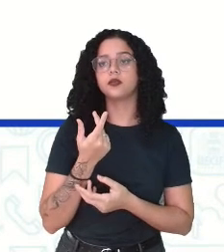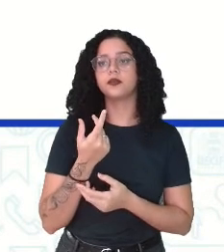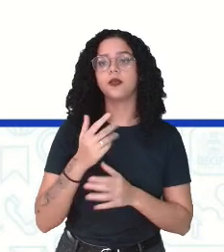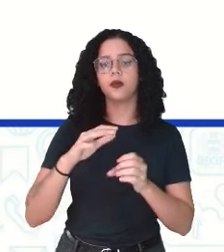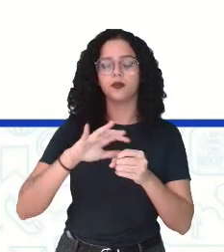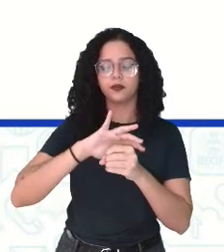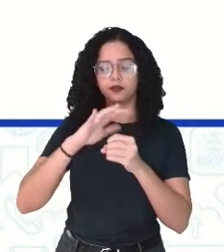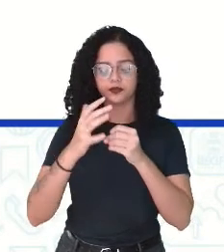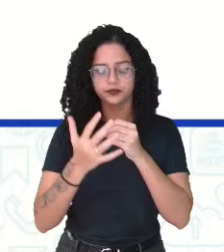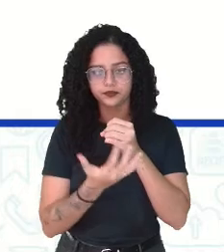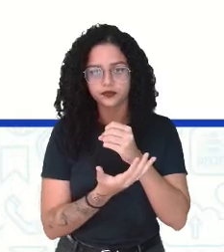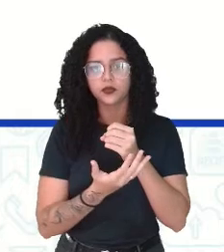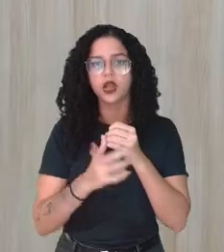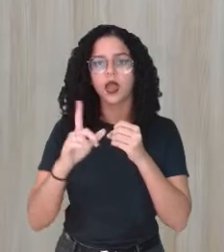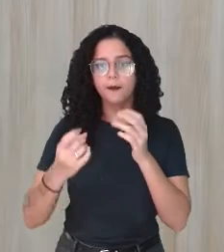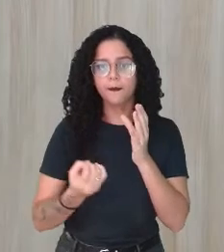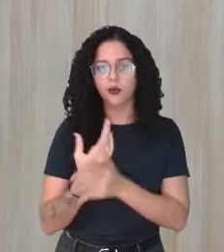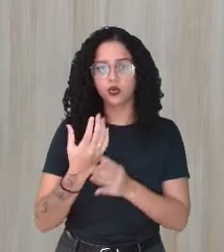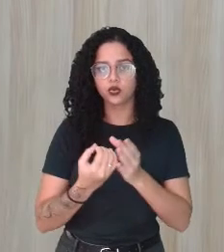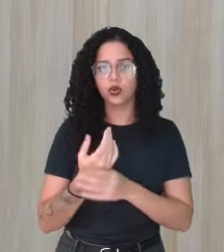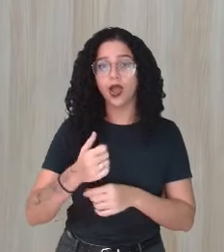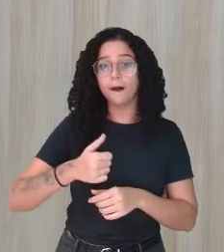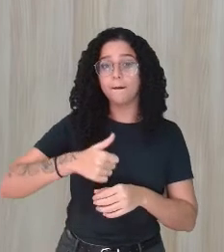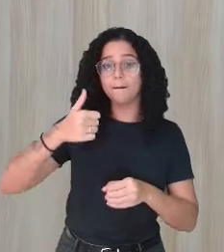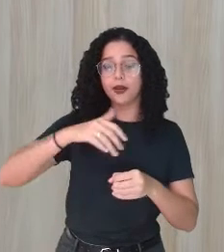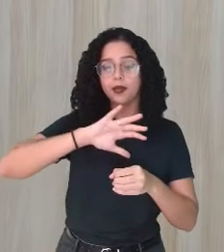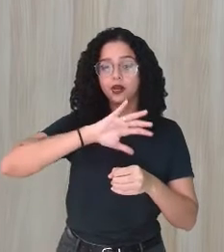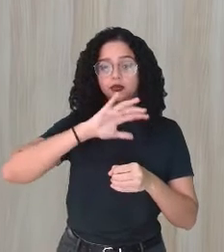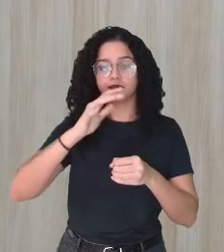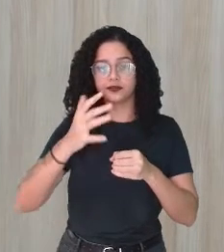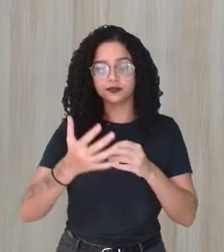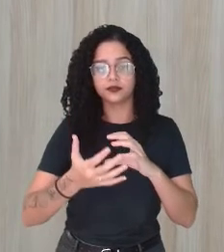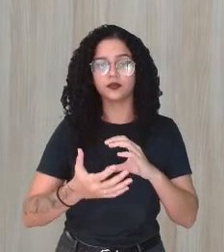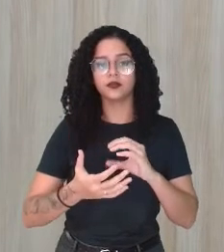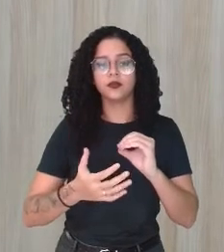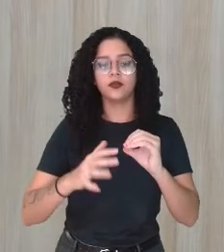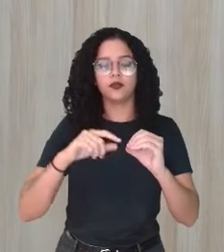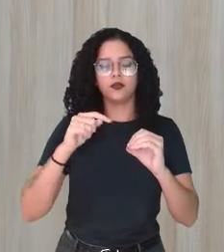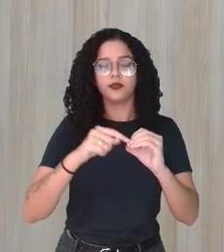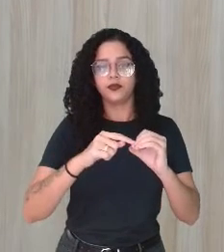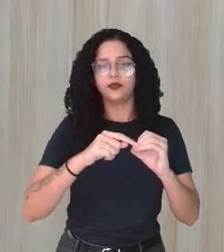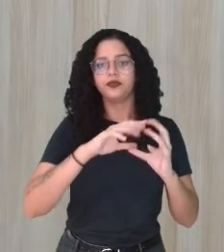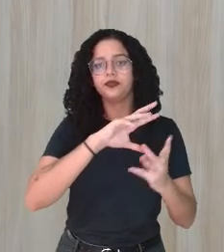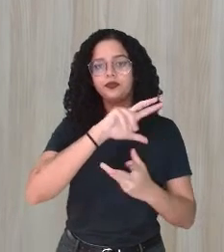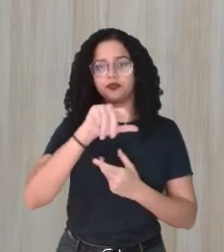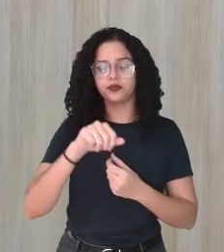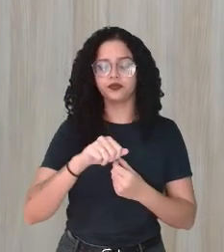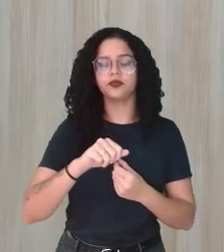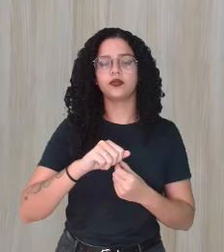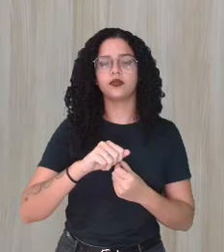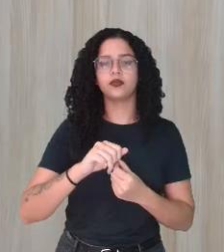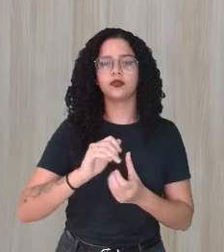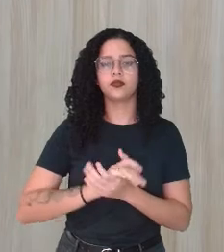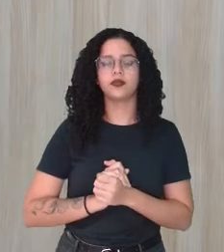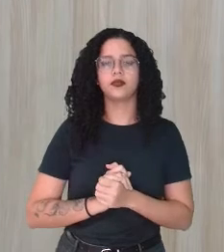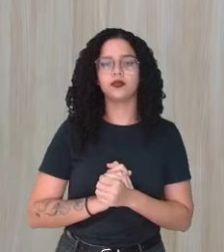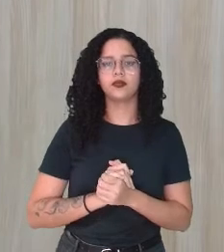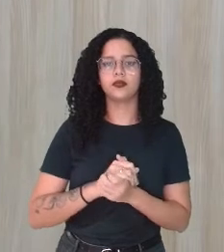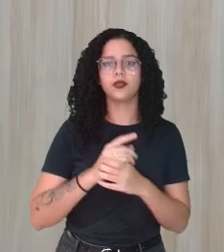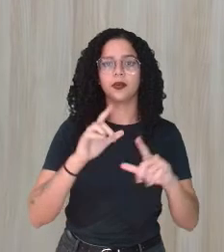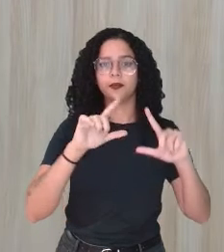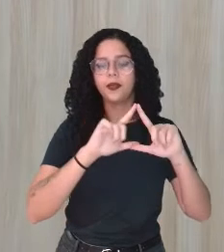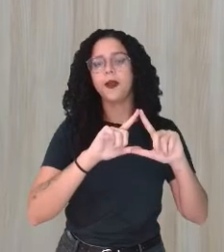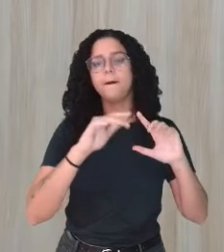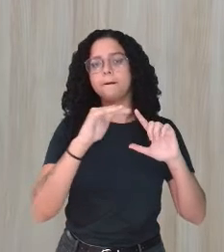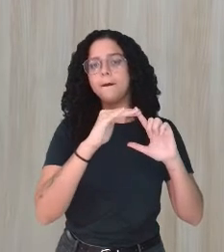camada que é produtora, né, a primeira camada lá da nossa cadeia alimentar, né, que são as plantas.